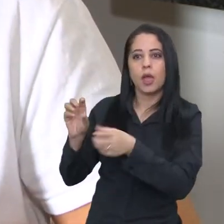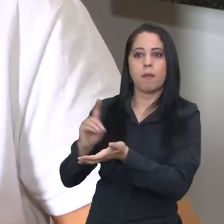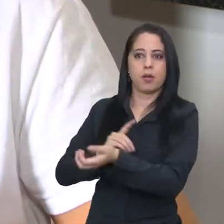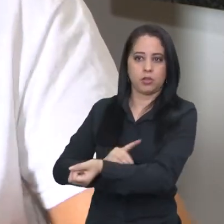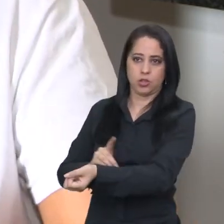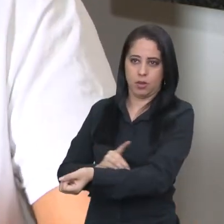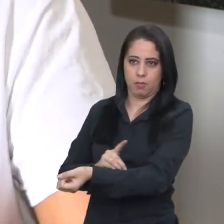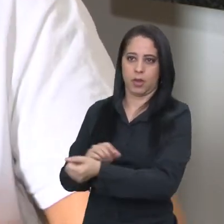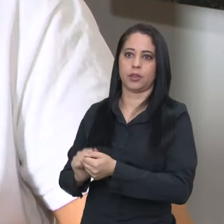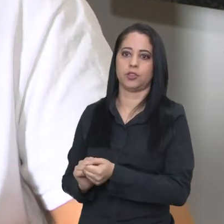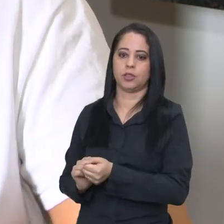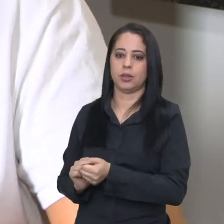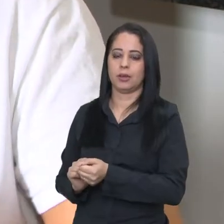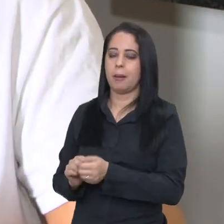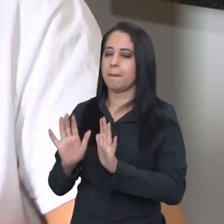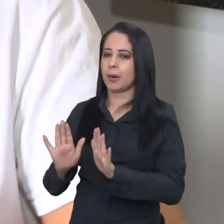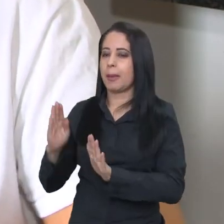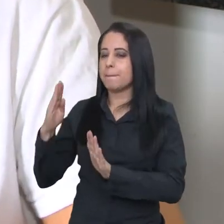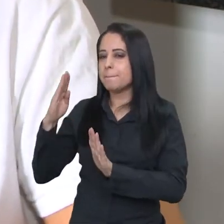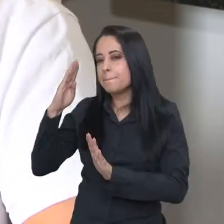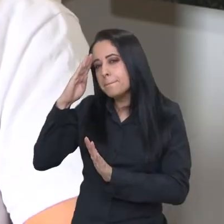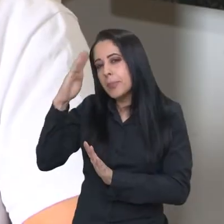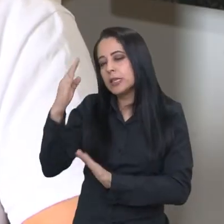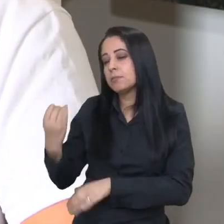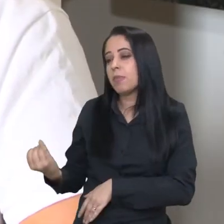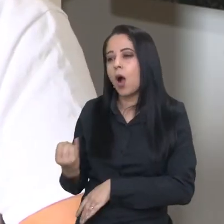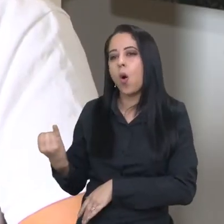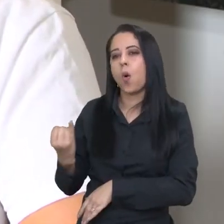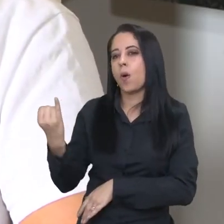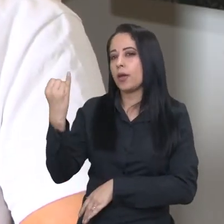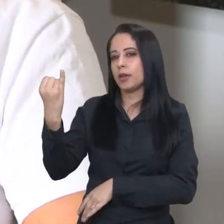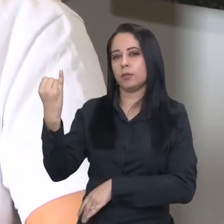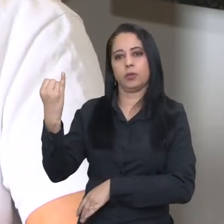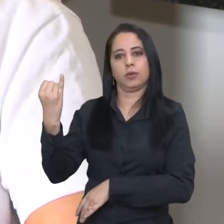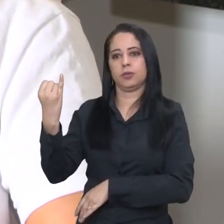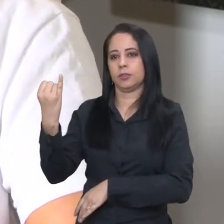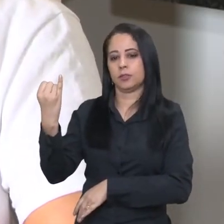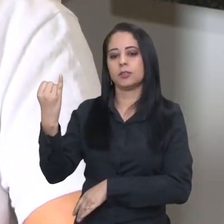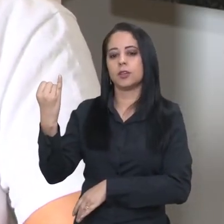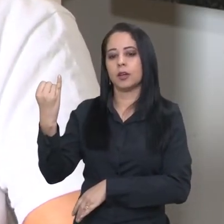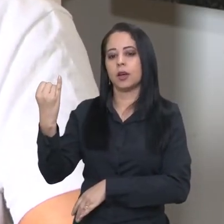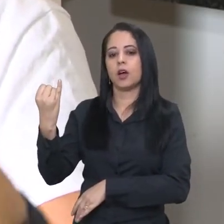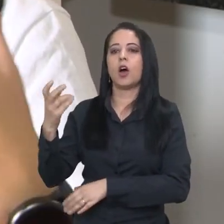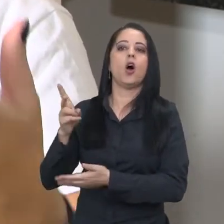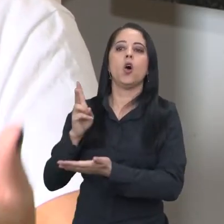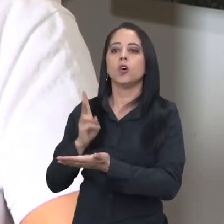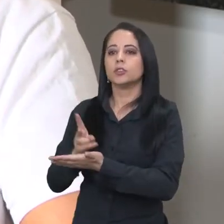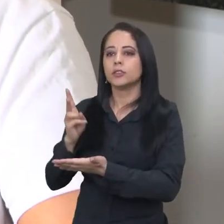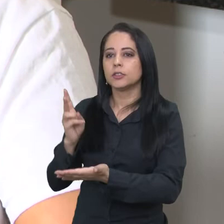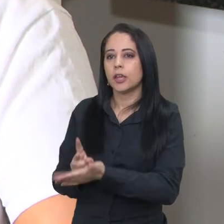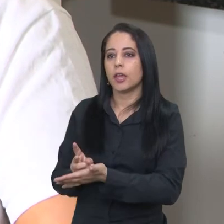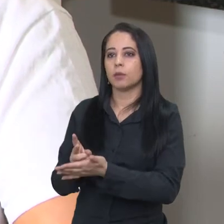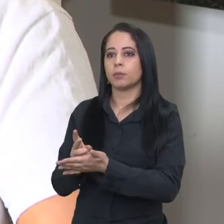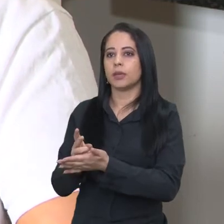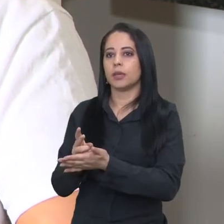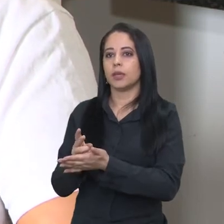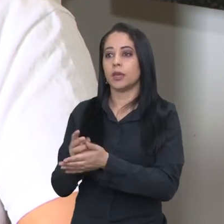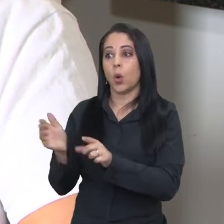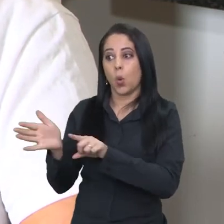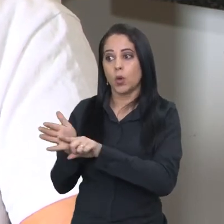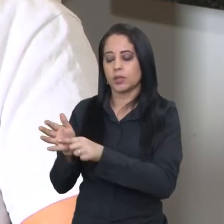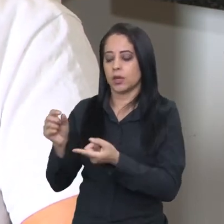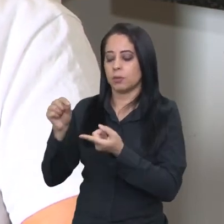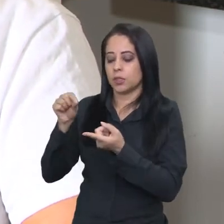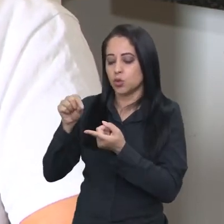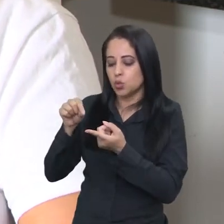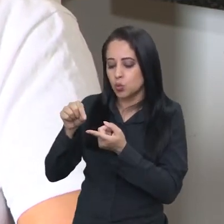pessoas que realmente levam a sério isso. Acho que o primordial é a mãe pâncreas, tá sempre fazendo a pontinha de